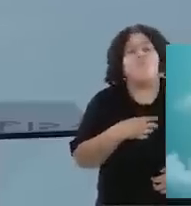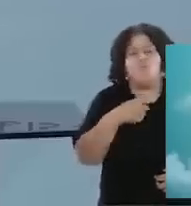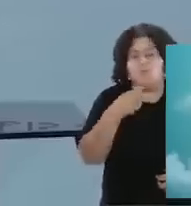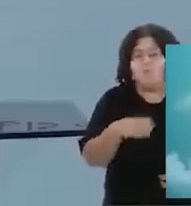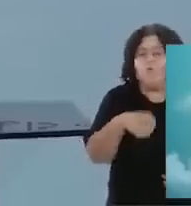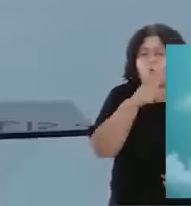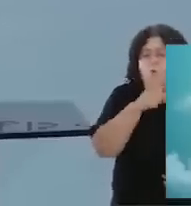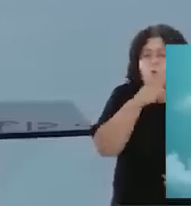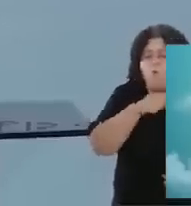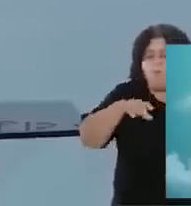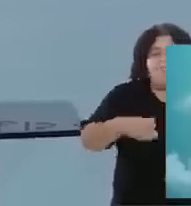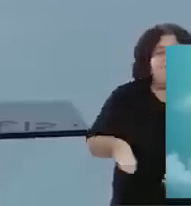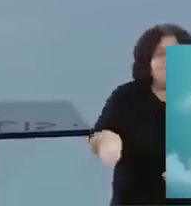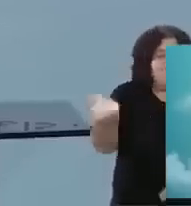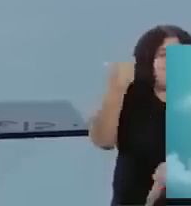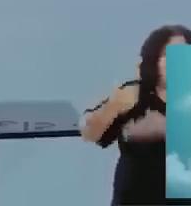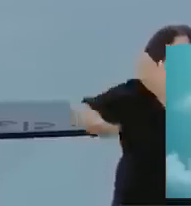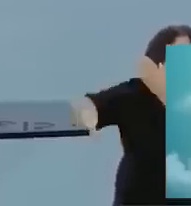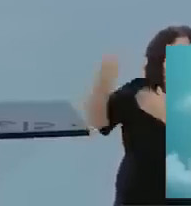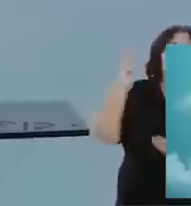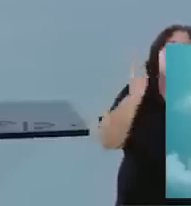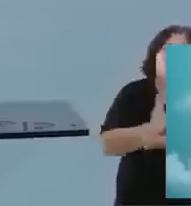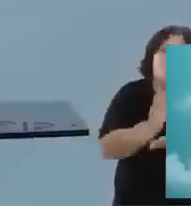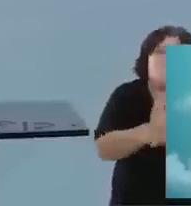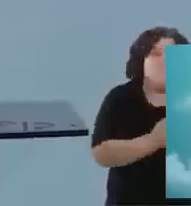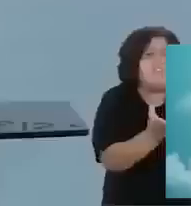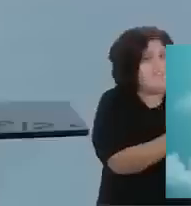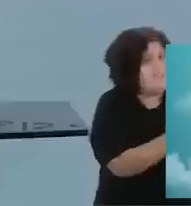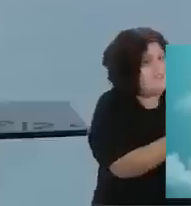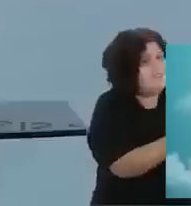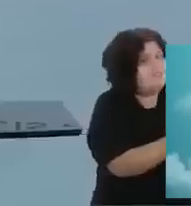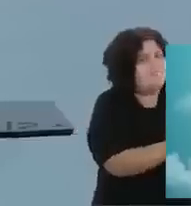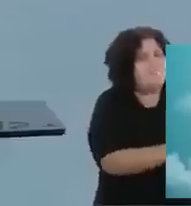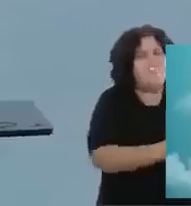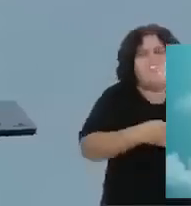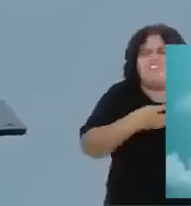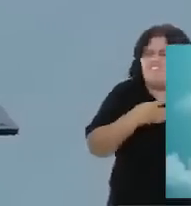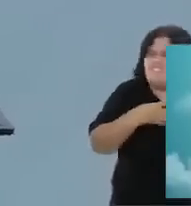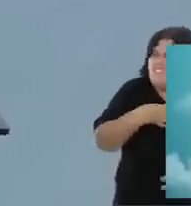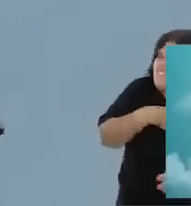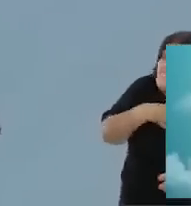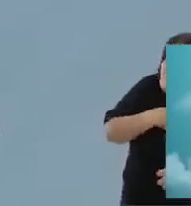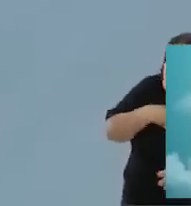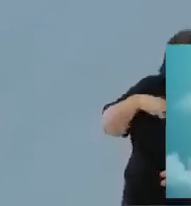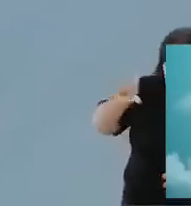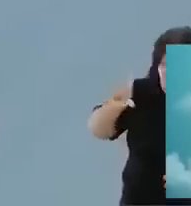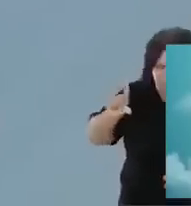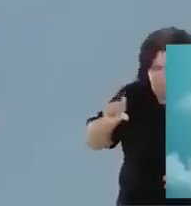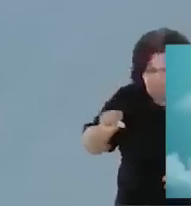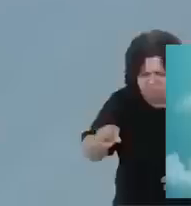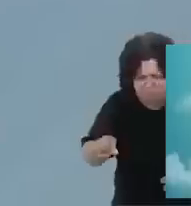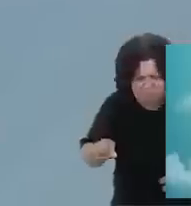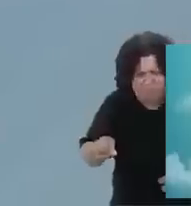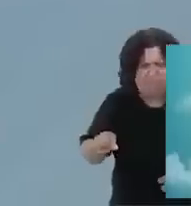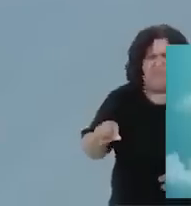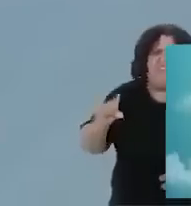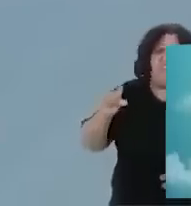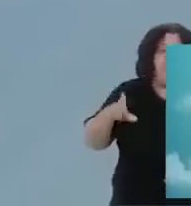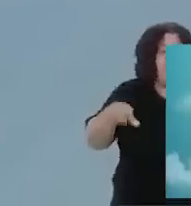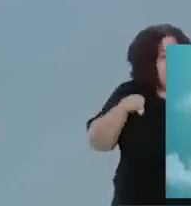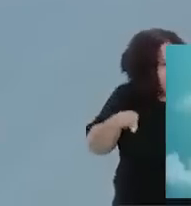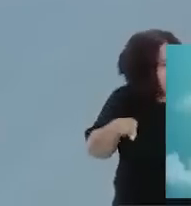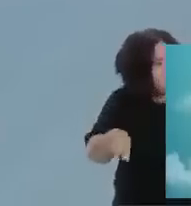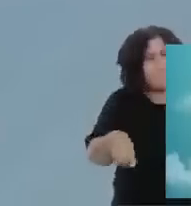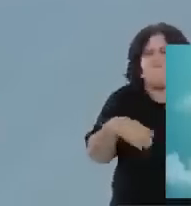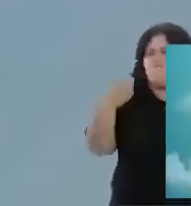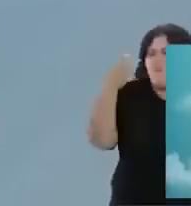idade, com as lutas da vida, com as angústias da alma, se sentindo menos do que gente. Já tinha tentado, inclusive,